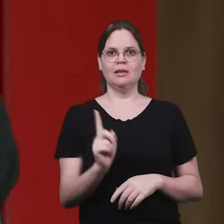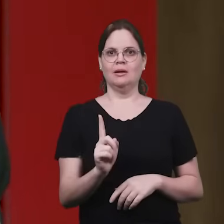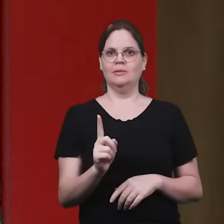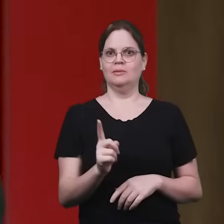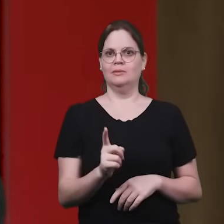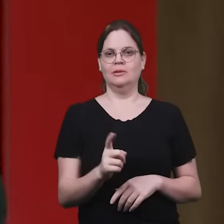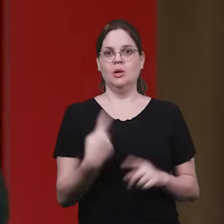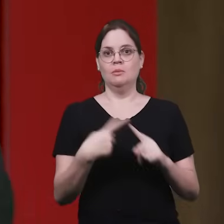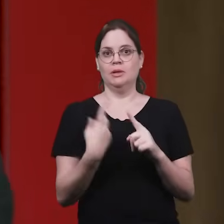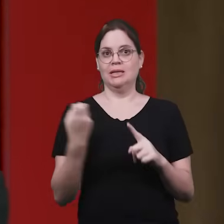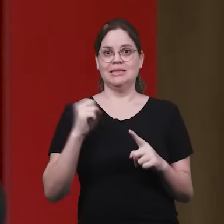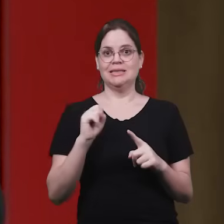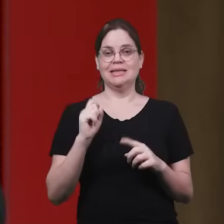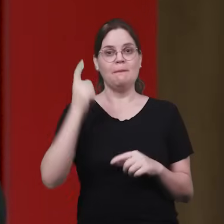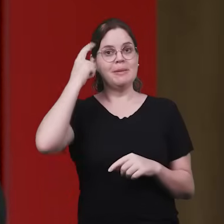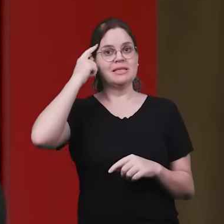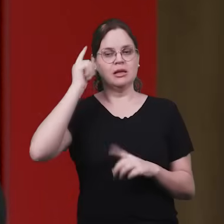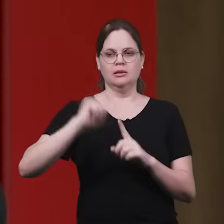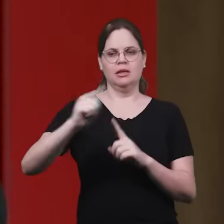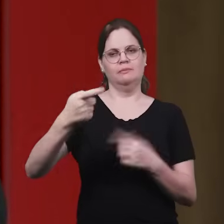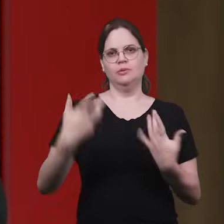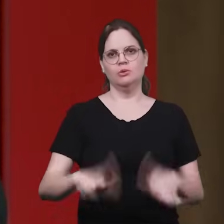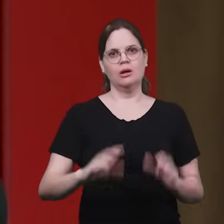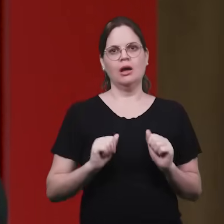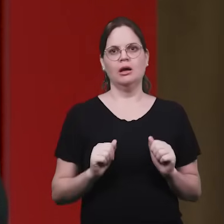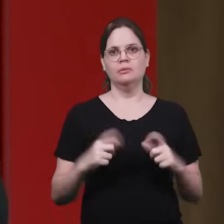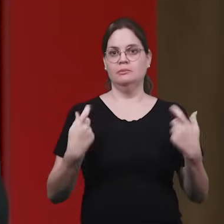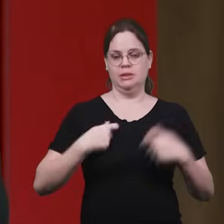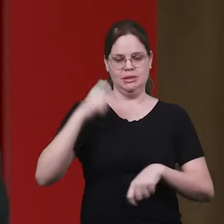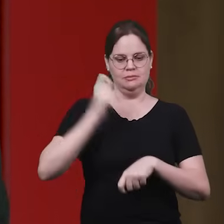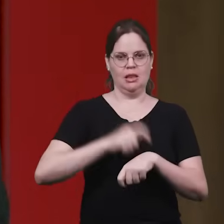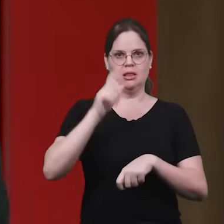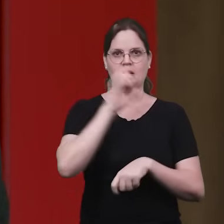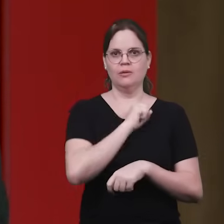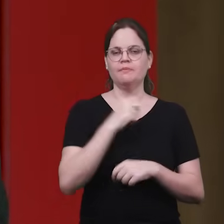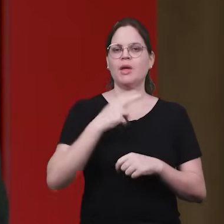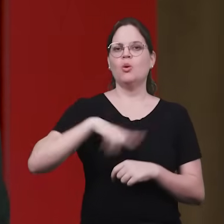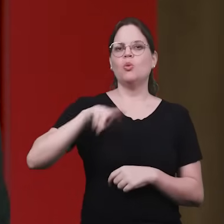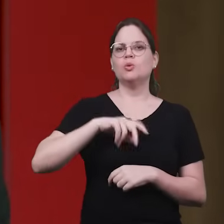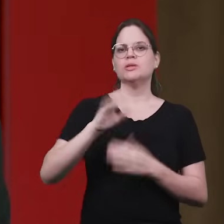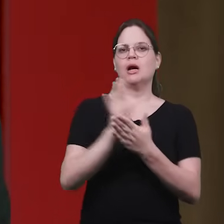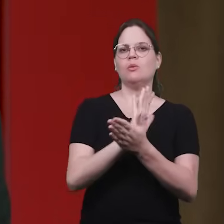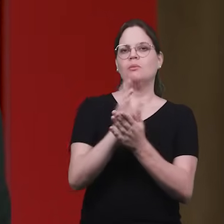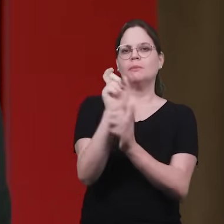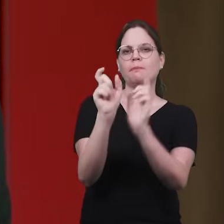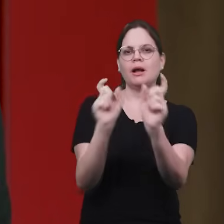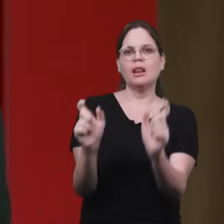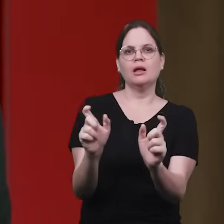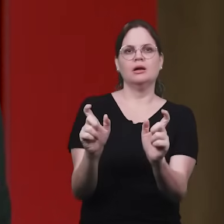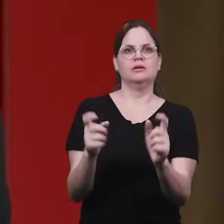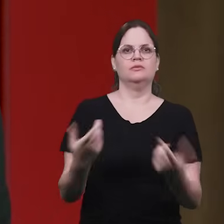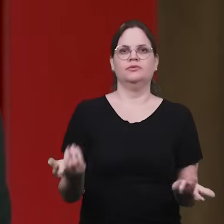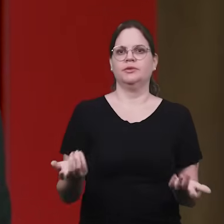se não for instantâneo, depois a pessoa não quer mais. Exatamente. Então usa, às vezes, de palavras que